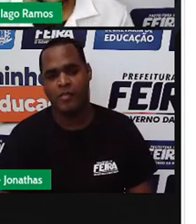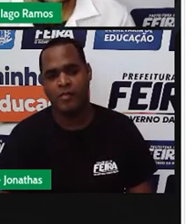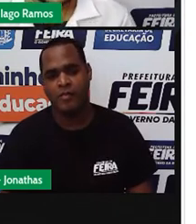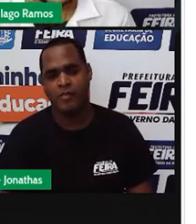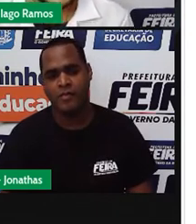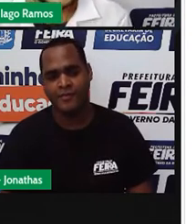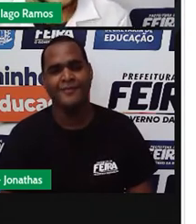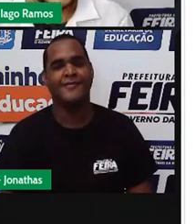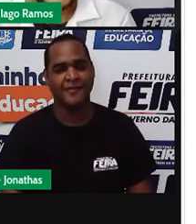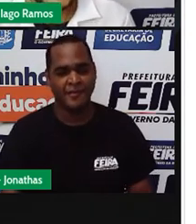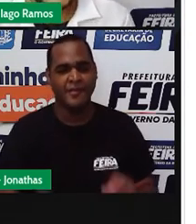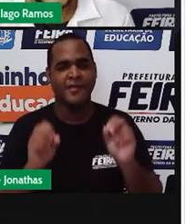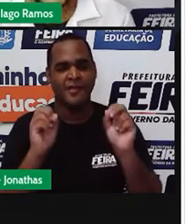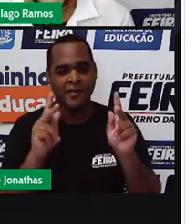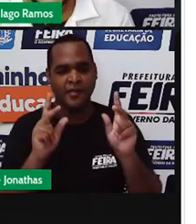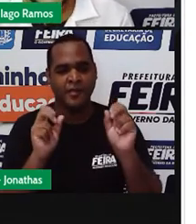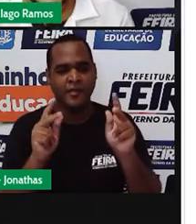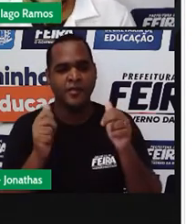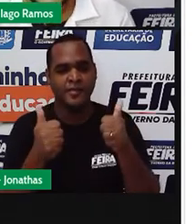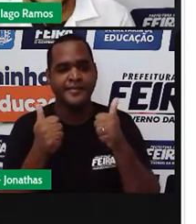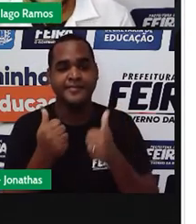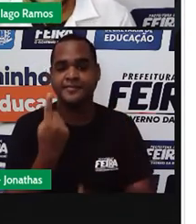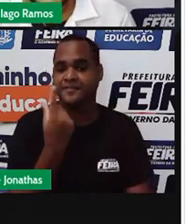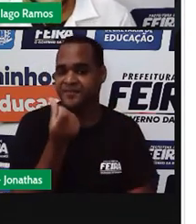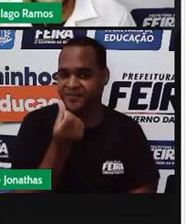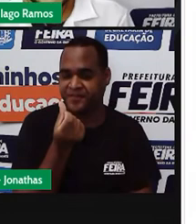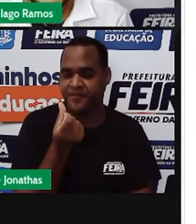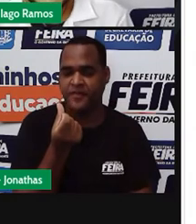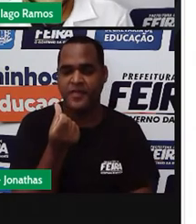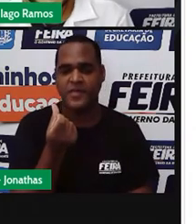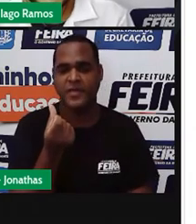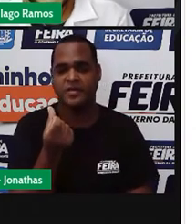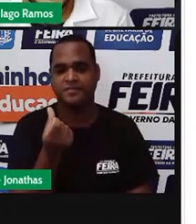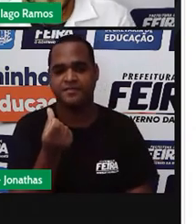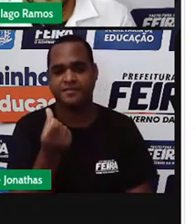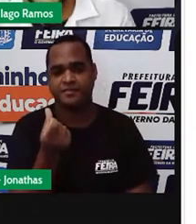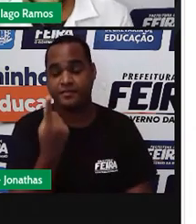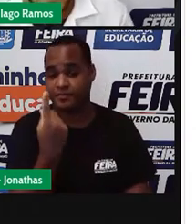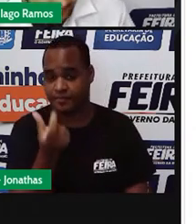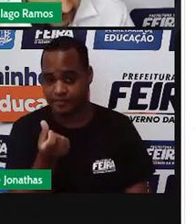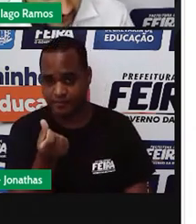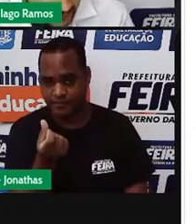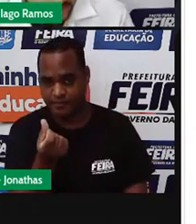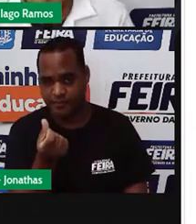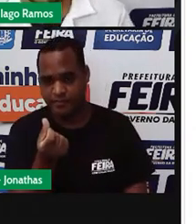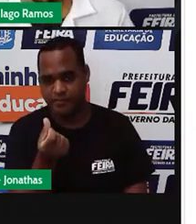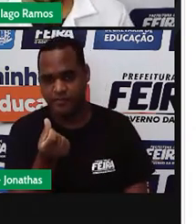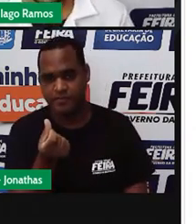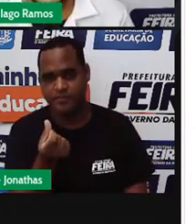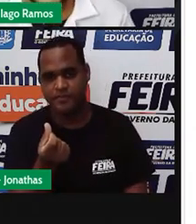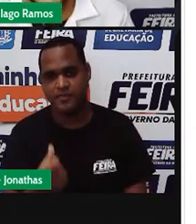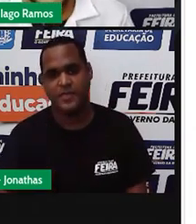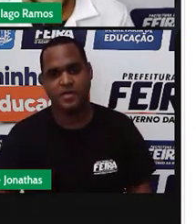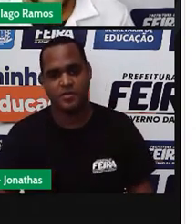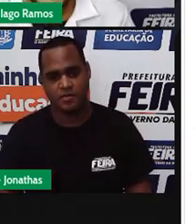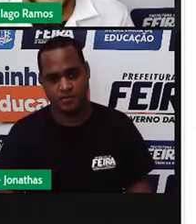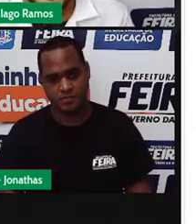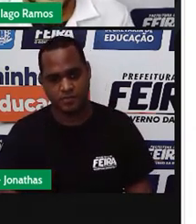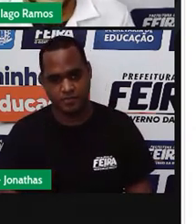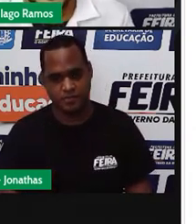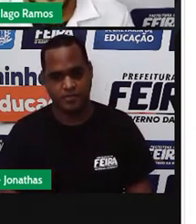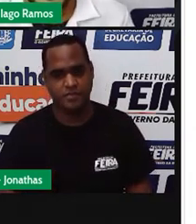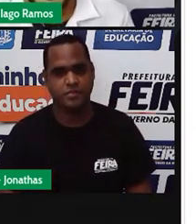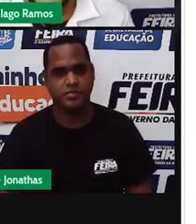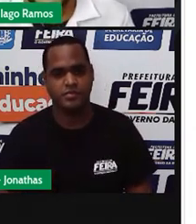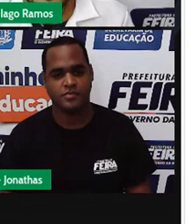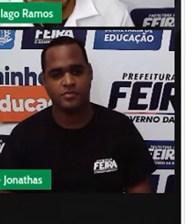e pronto olha só o 16 na verdade vamos